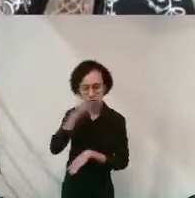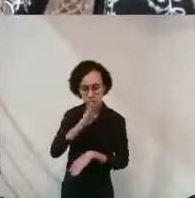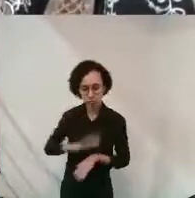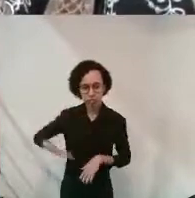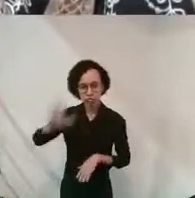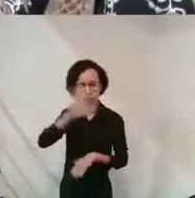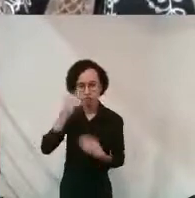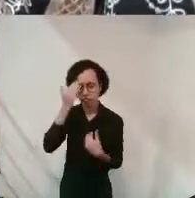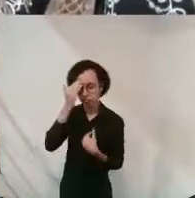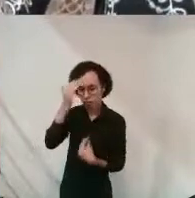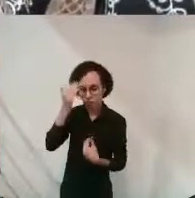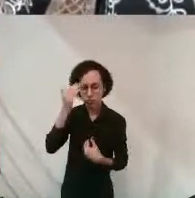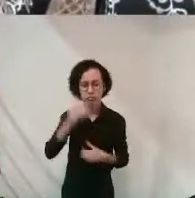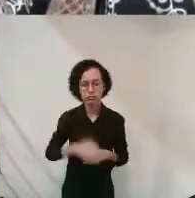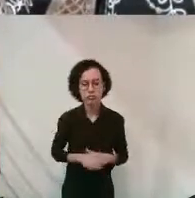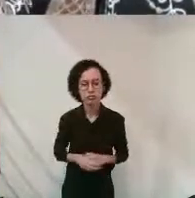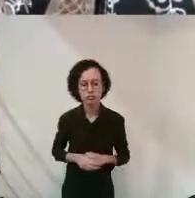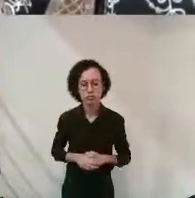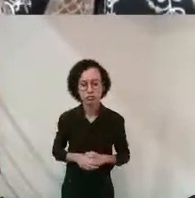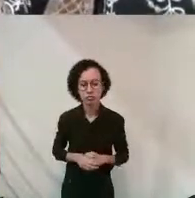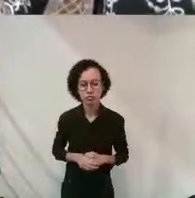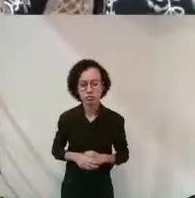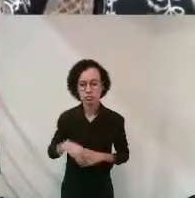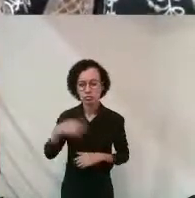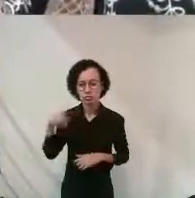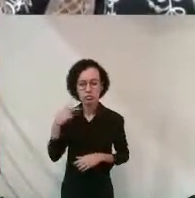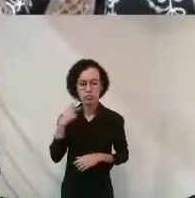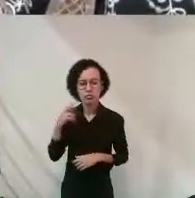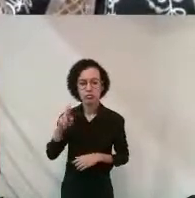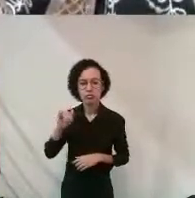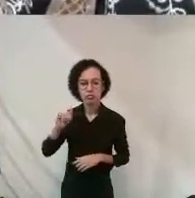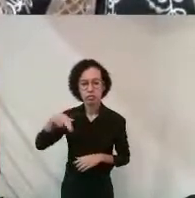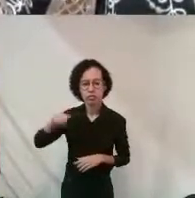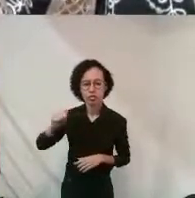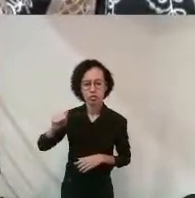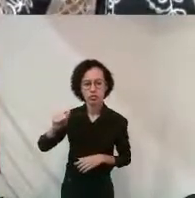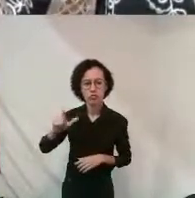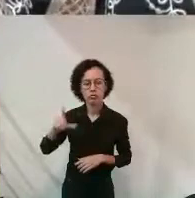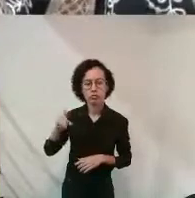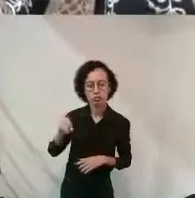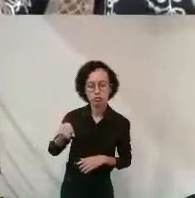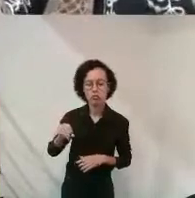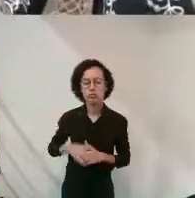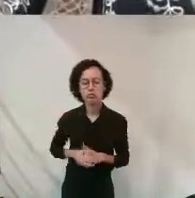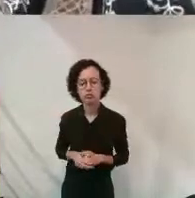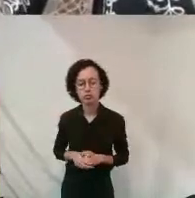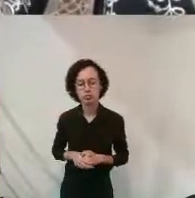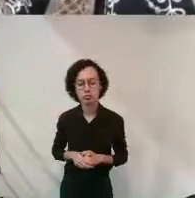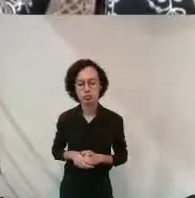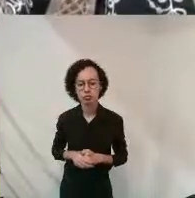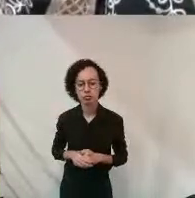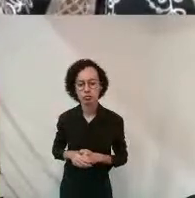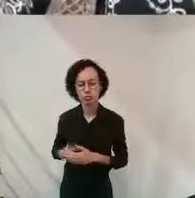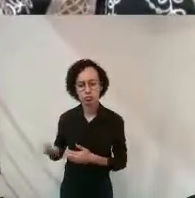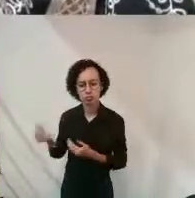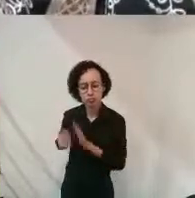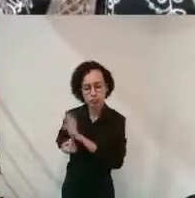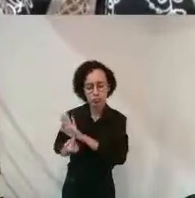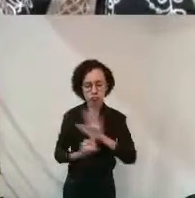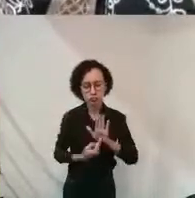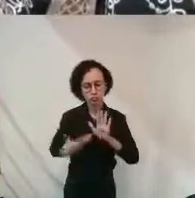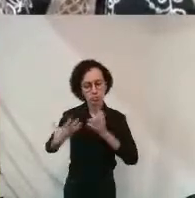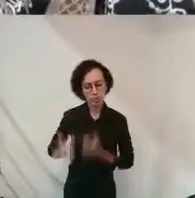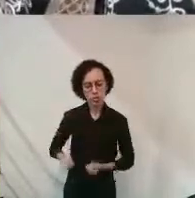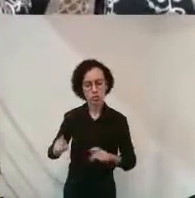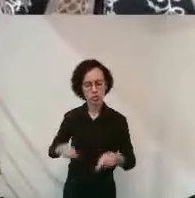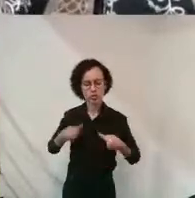Agradeço muitíssimo ao querido doutor Rinaldo Reis Lima por ter trazido e aceitado